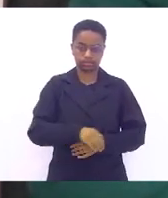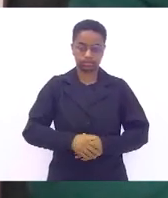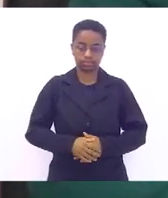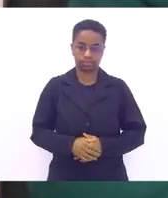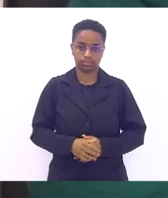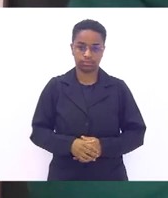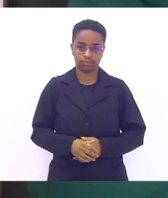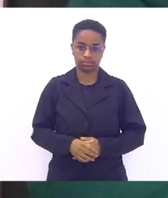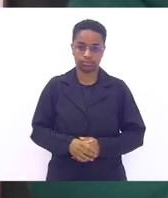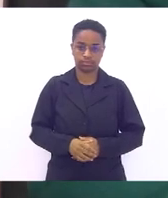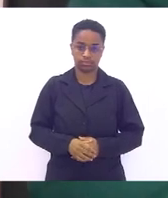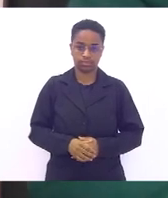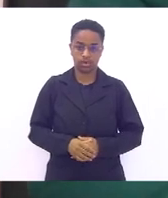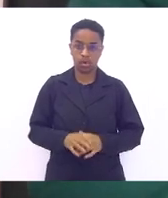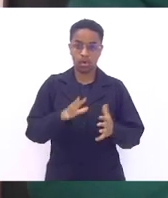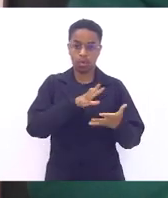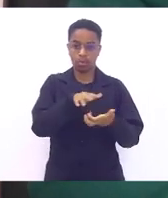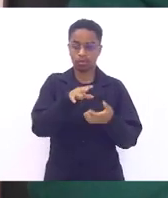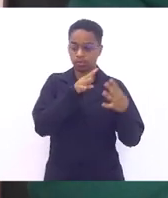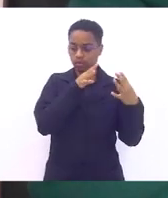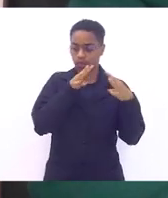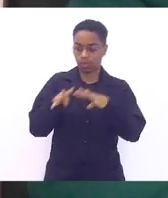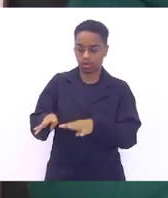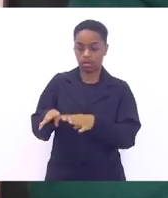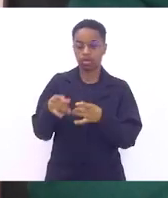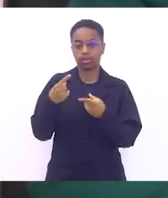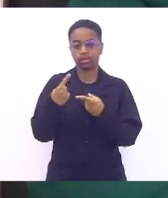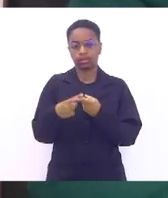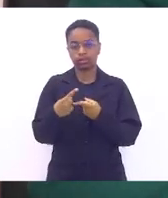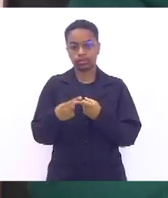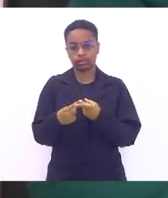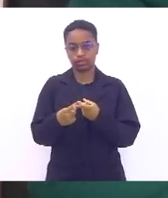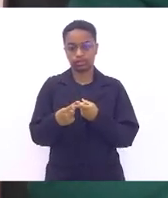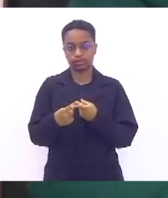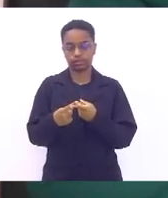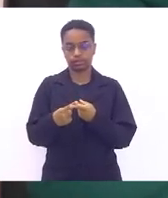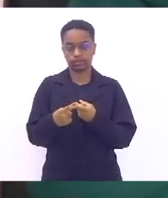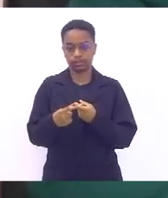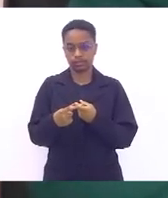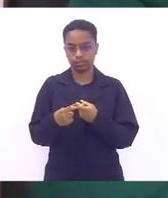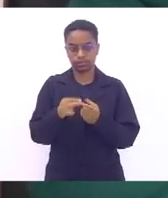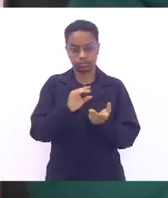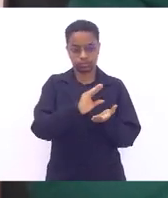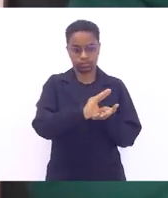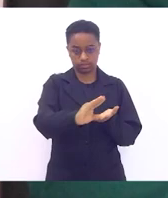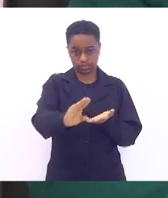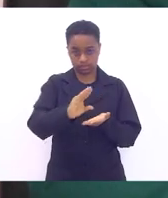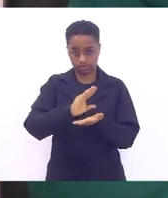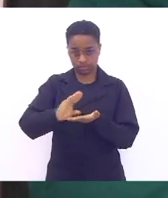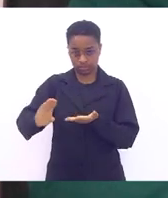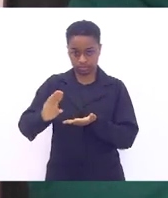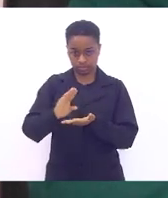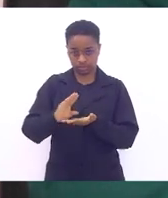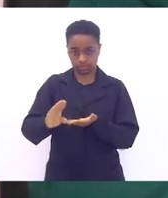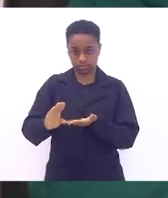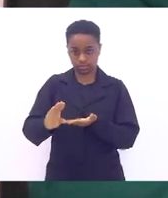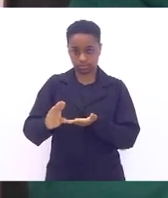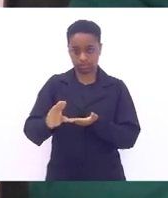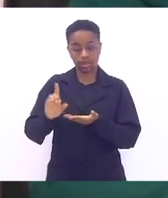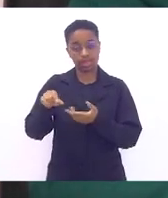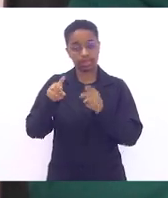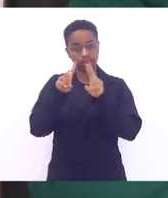sob a ótica internacional. Percebam que o recurso que o Estado do Rio deliberou é